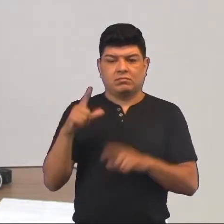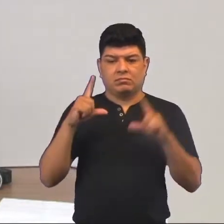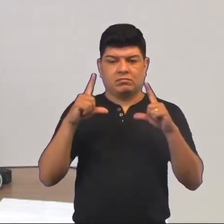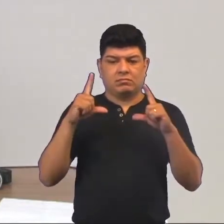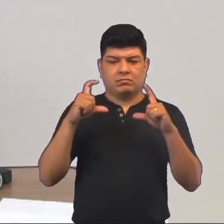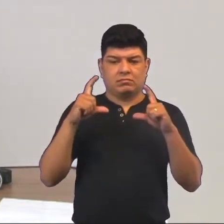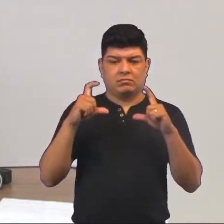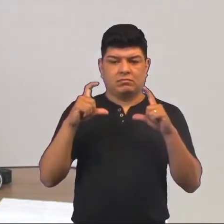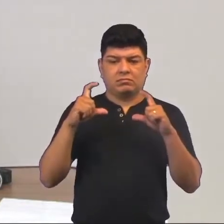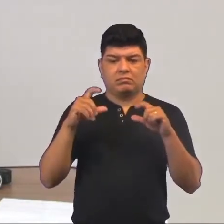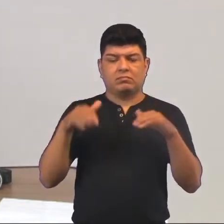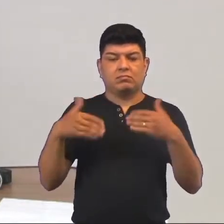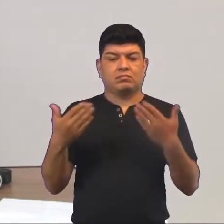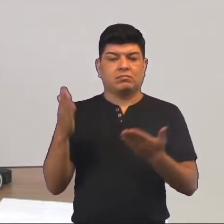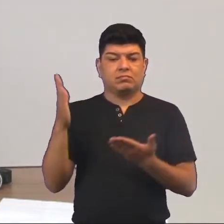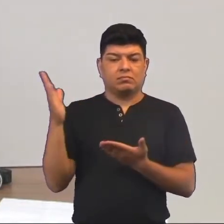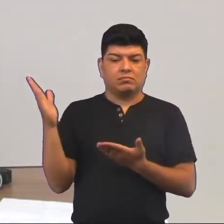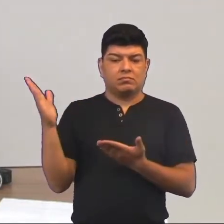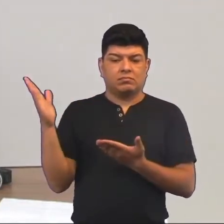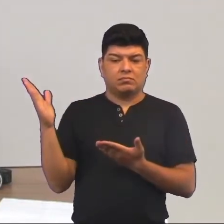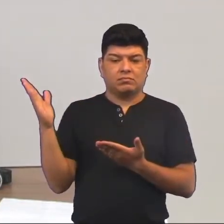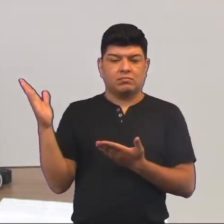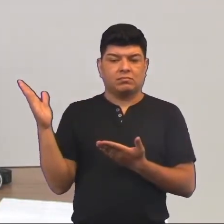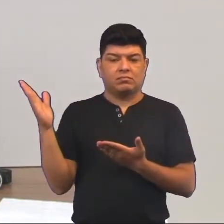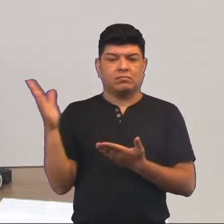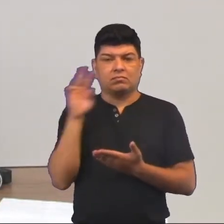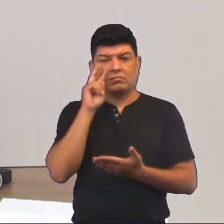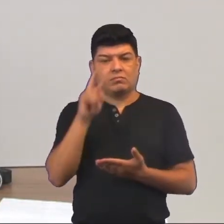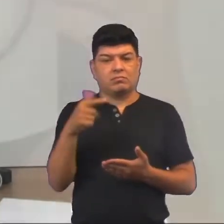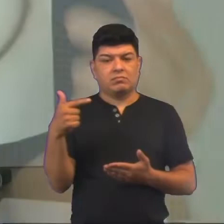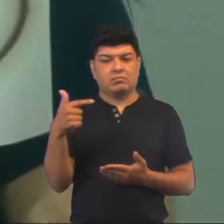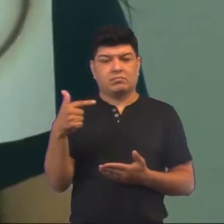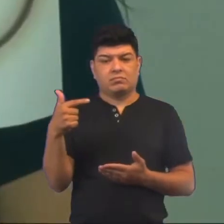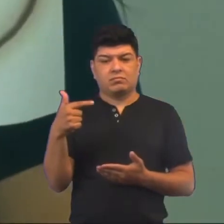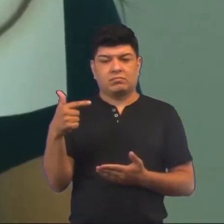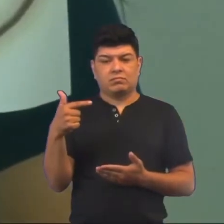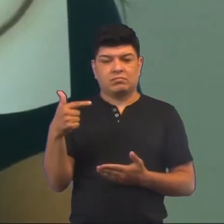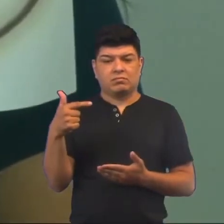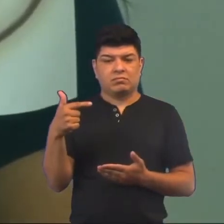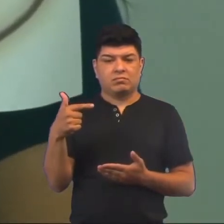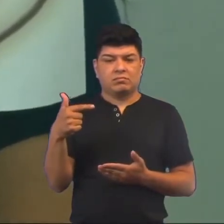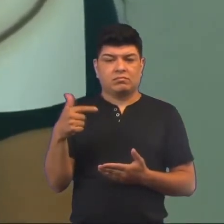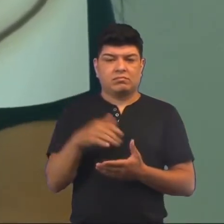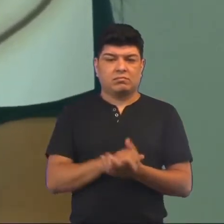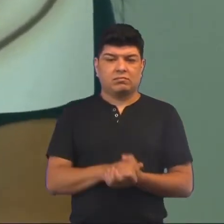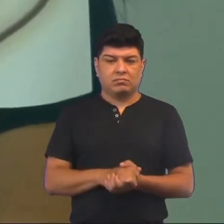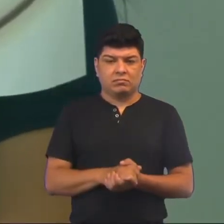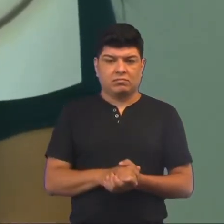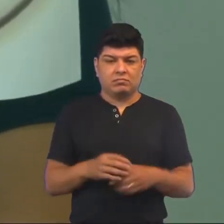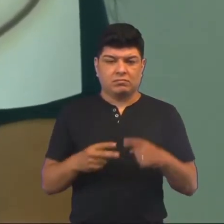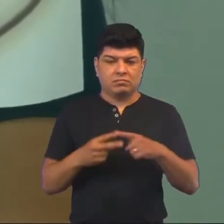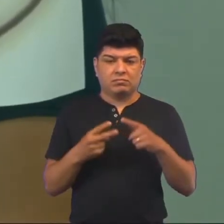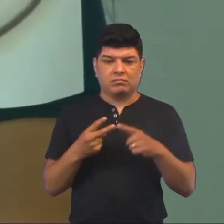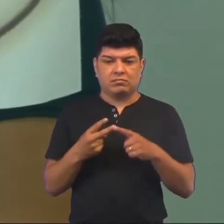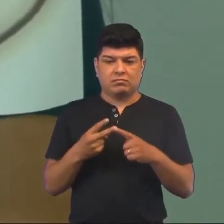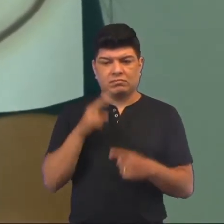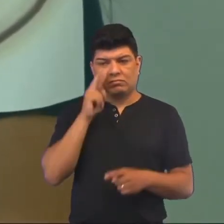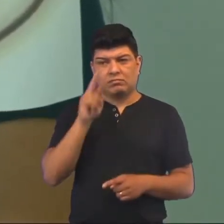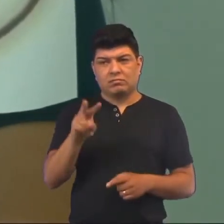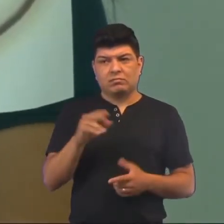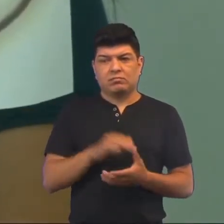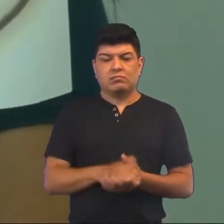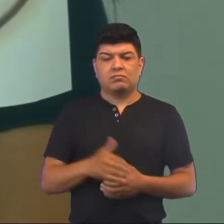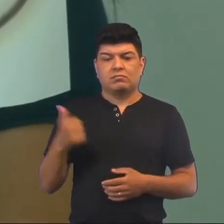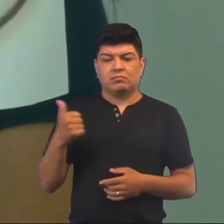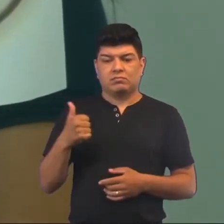outra marcação. Olha só. Aí você vê duas marcações agora. Ou seja, essas duas marcações,